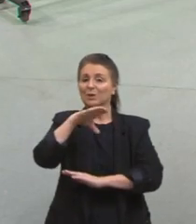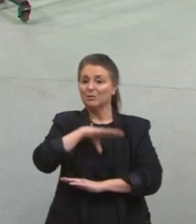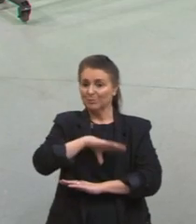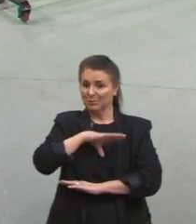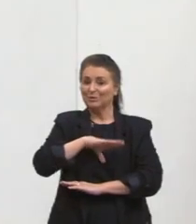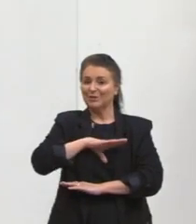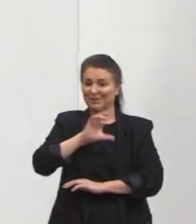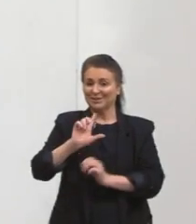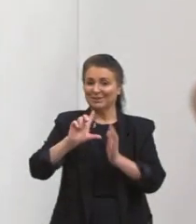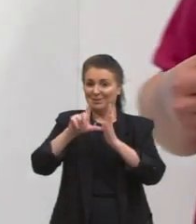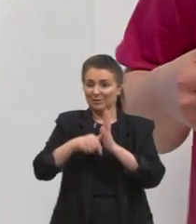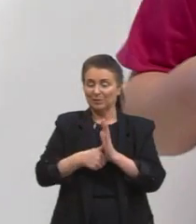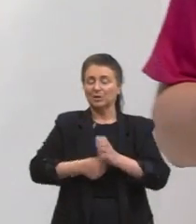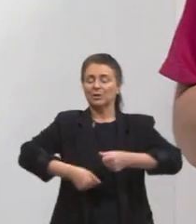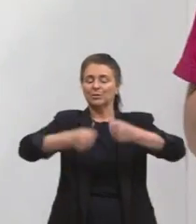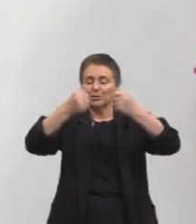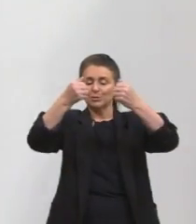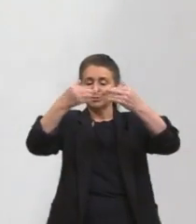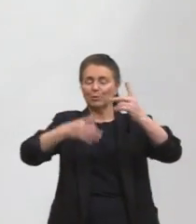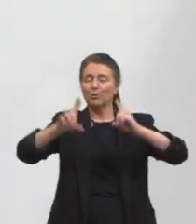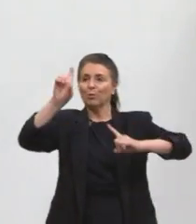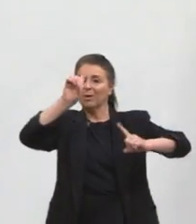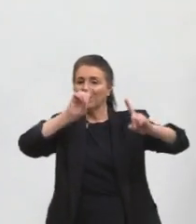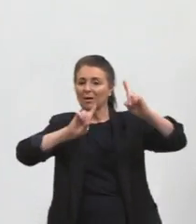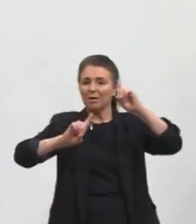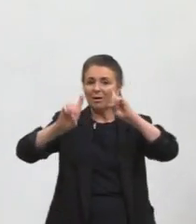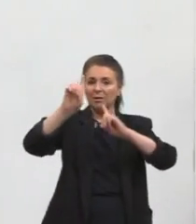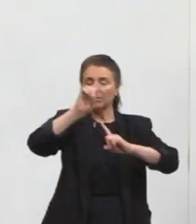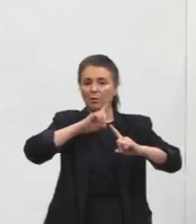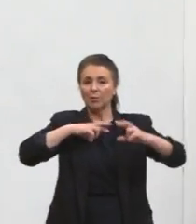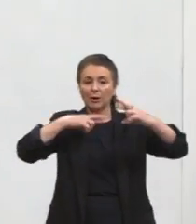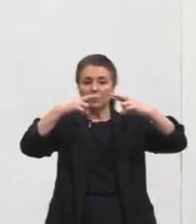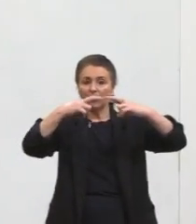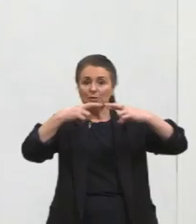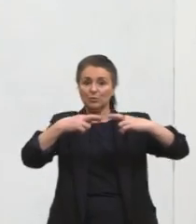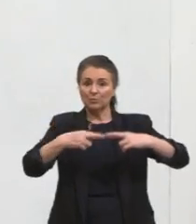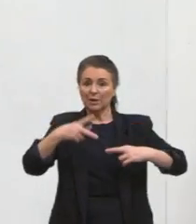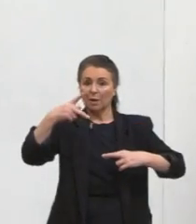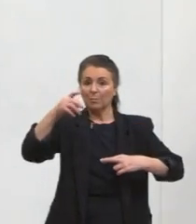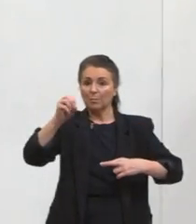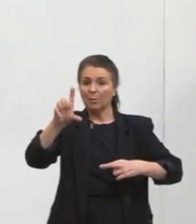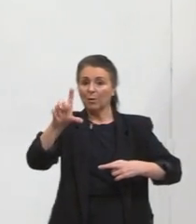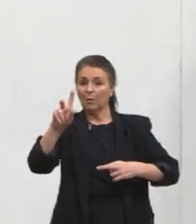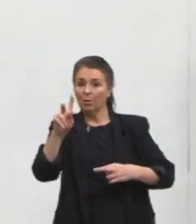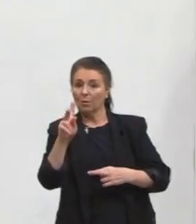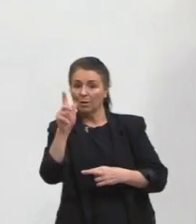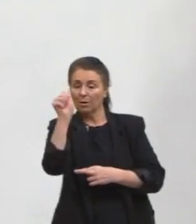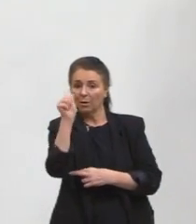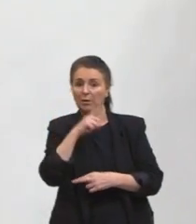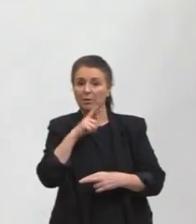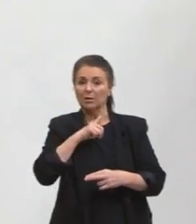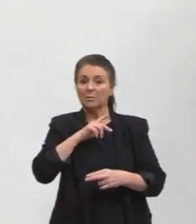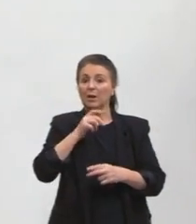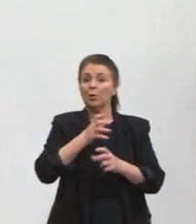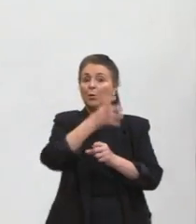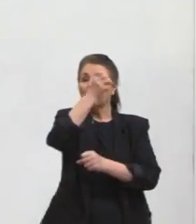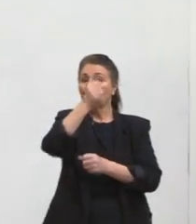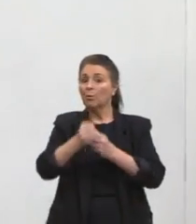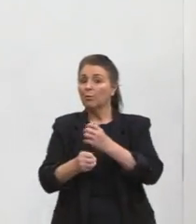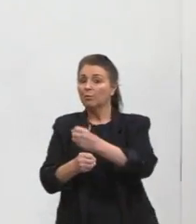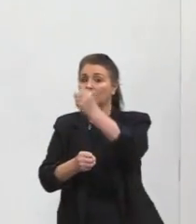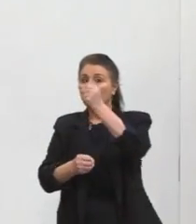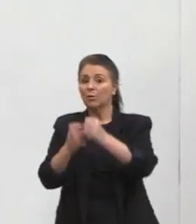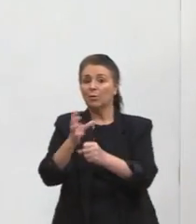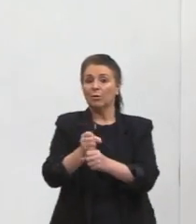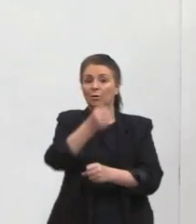que nós já falamos aqui né o carnaval ele chega com o ritmo da Polca ele também aborda o frevo ele tá